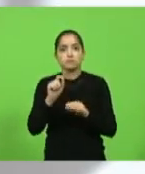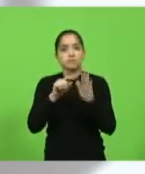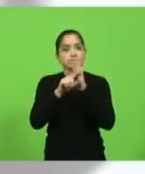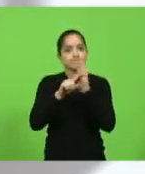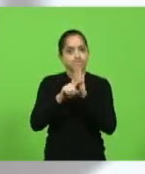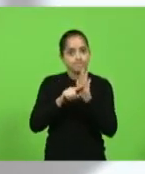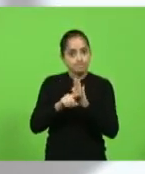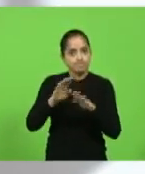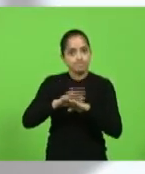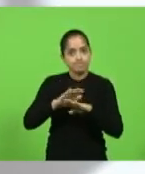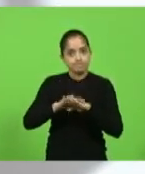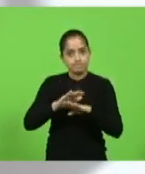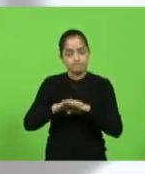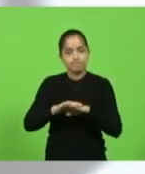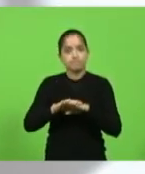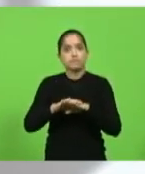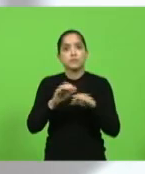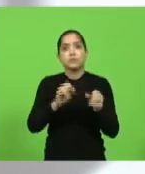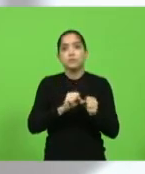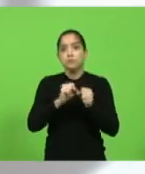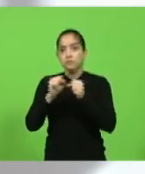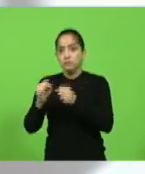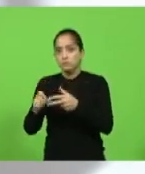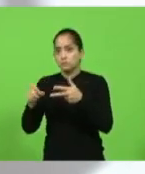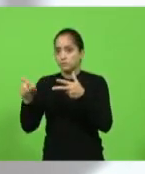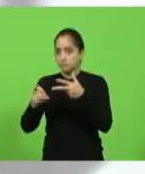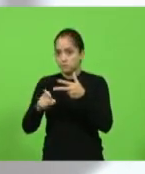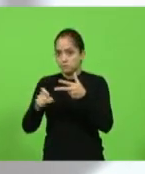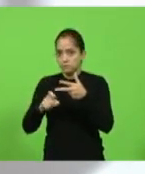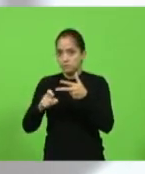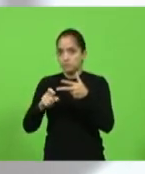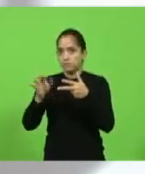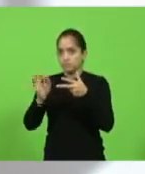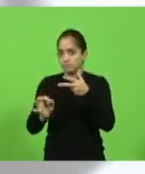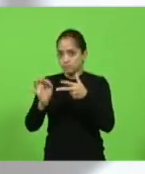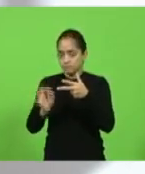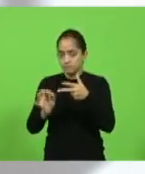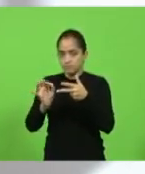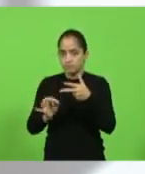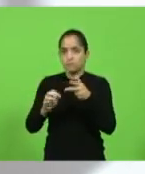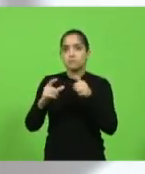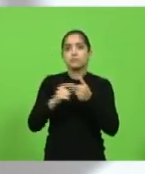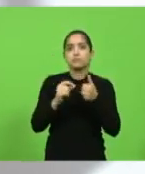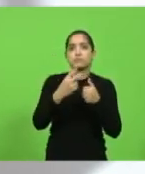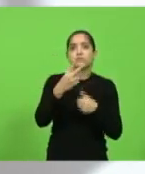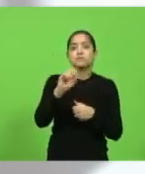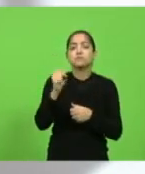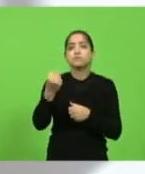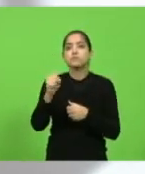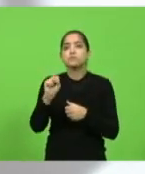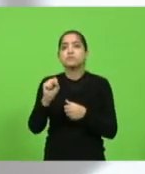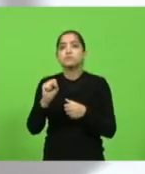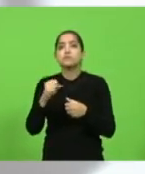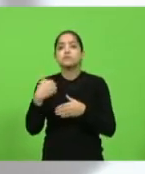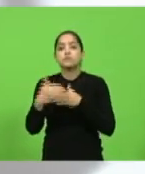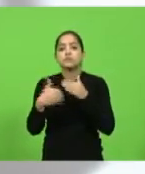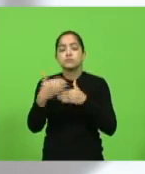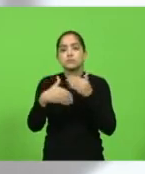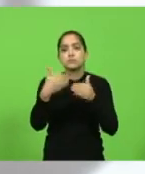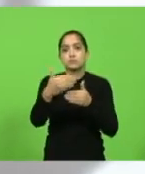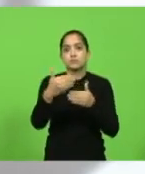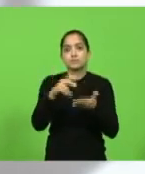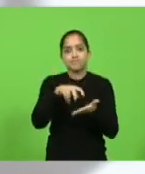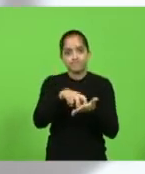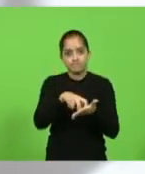do Poder Judiciário, que exerce, legalmente autorizado pelo artigo 28 do Código de Processo Penal, a função conhecida como